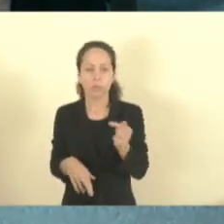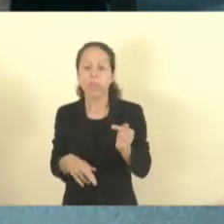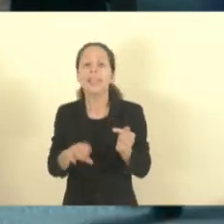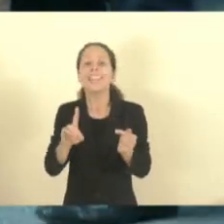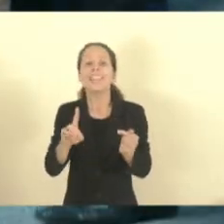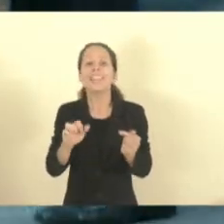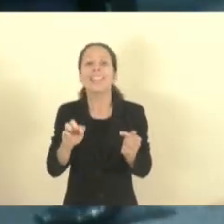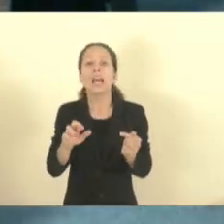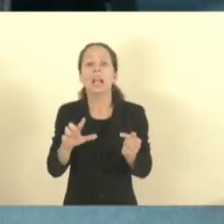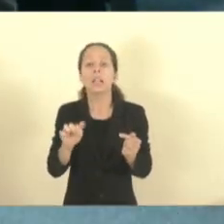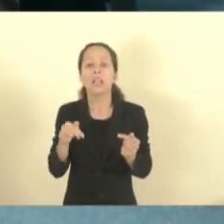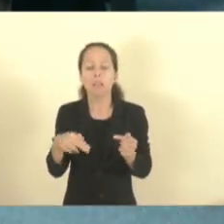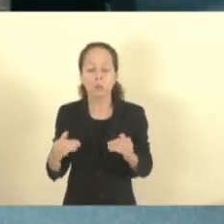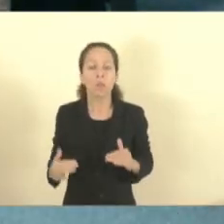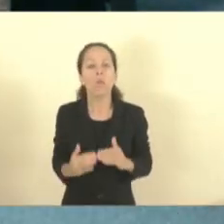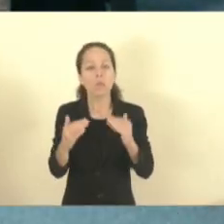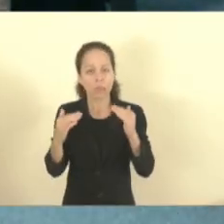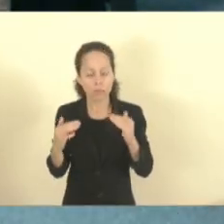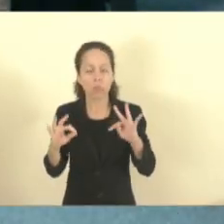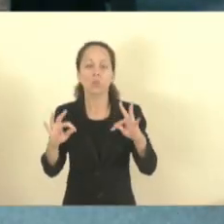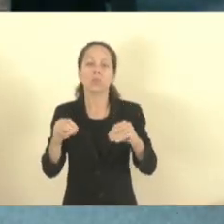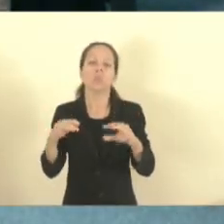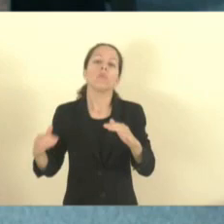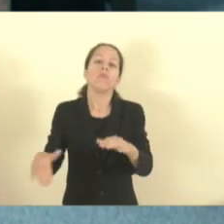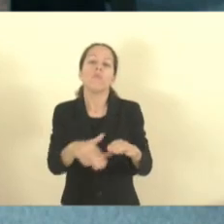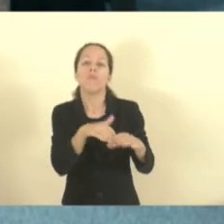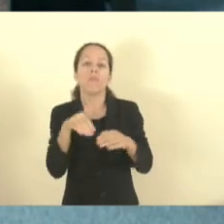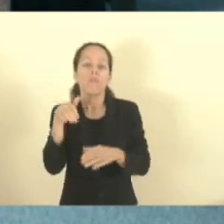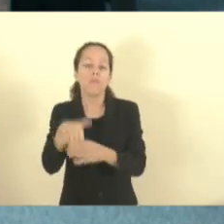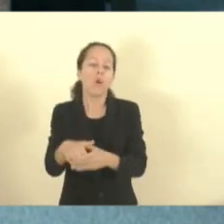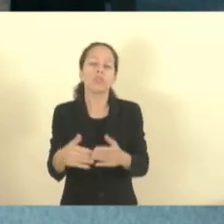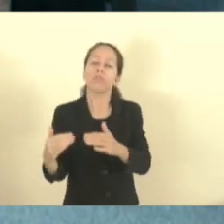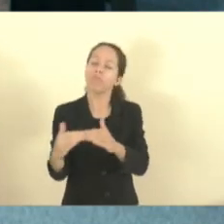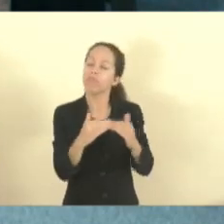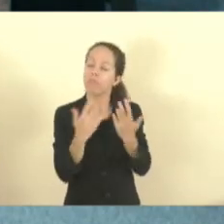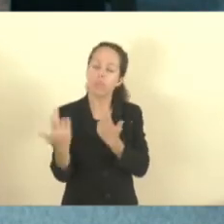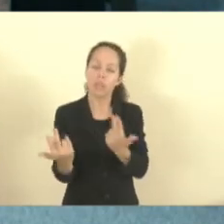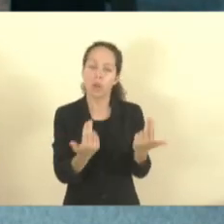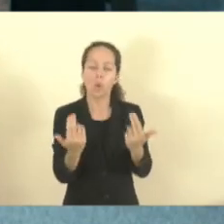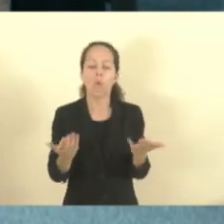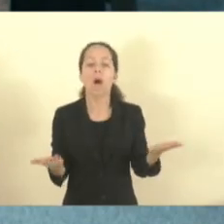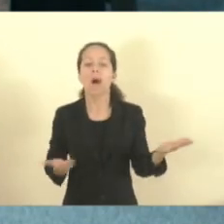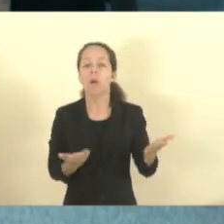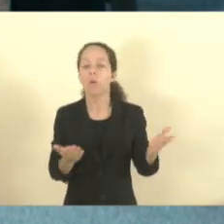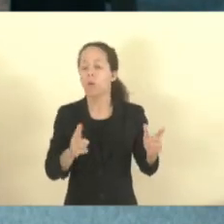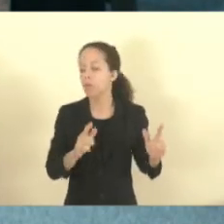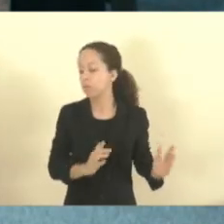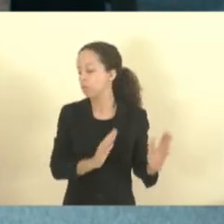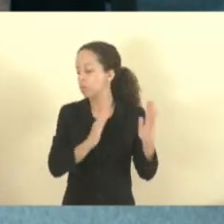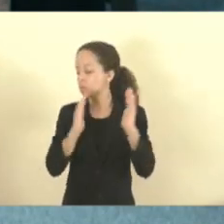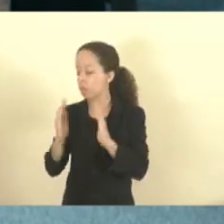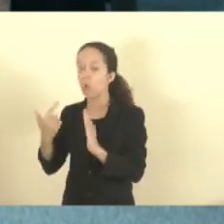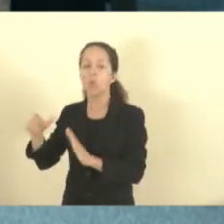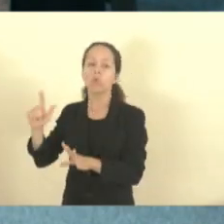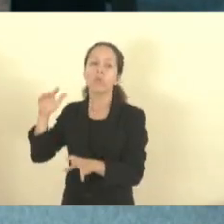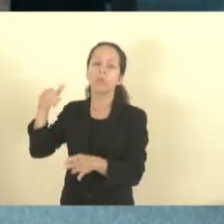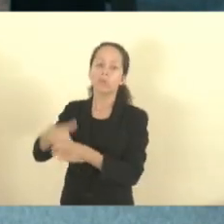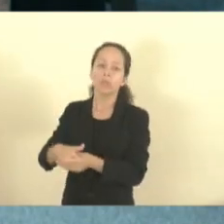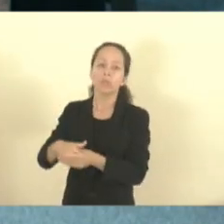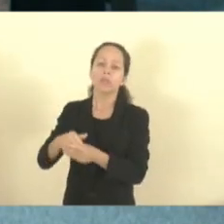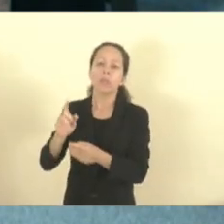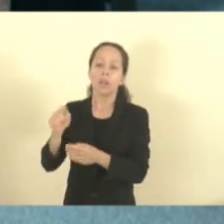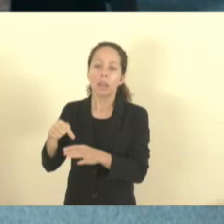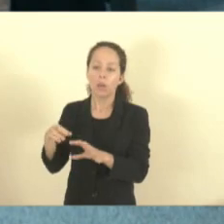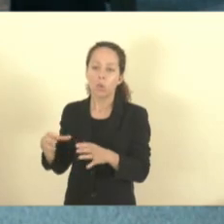Ferreira. Com o relator, aprovado a unanimidade na Comissão de Constituição e Justiça, passo a colher os votos da Comissão de Finanças. Eu acompanho o